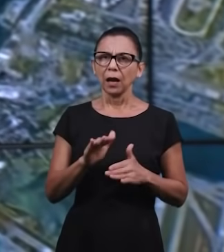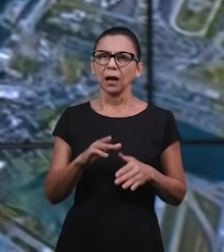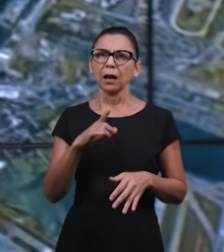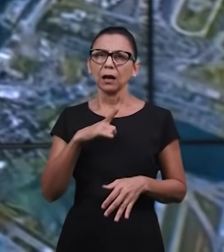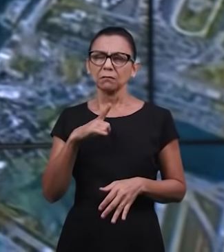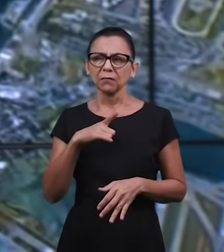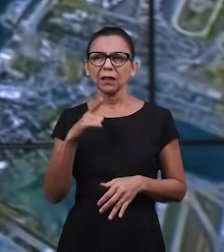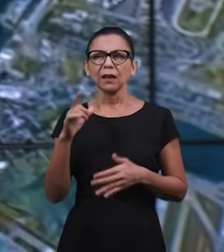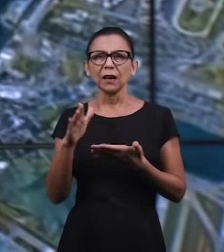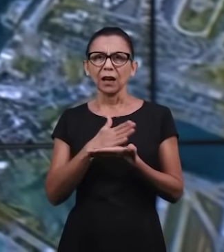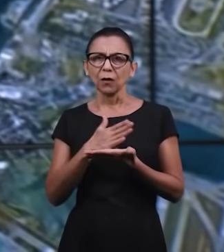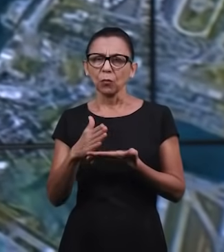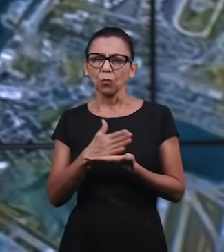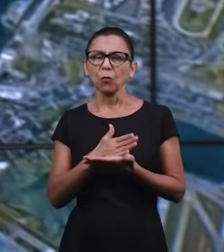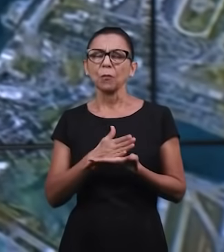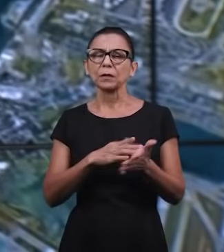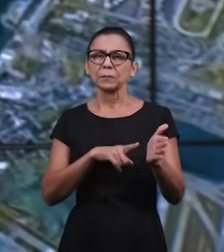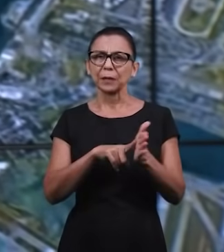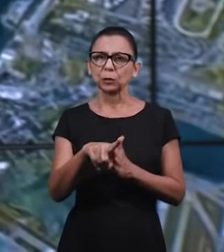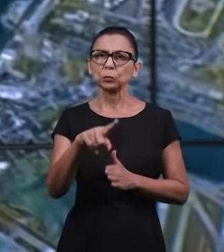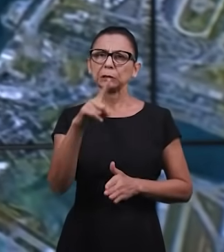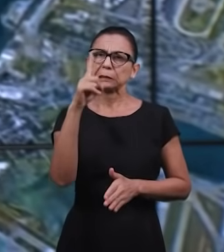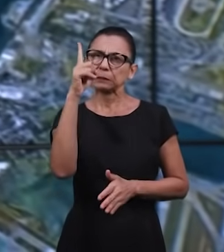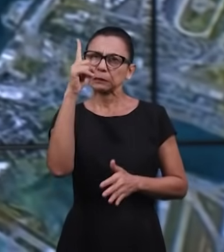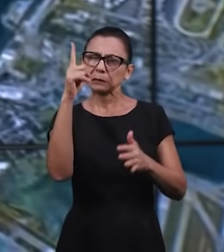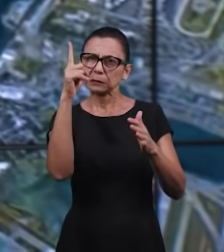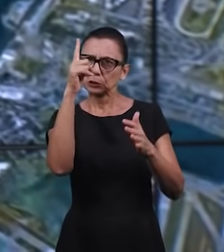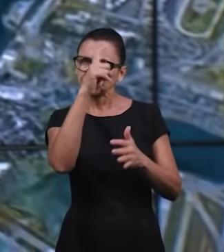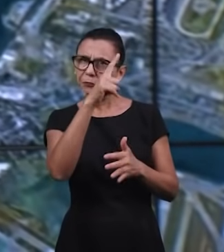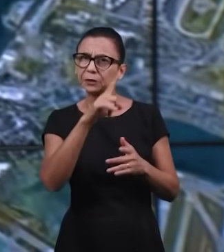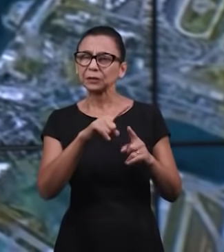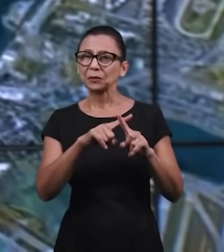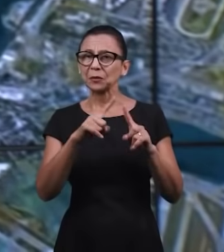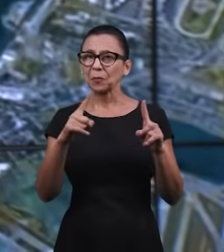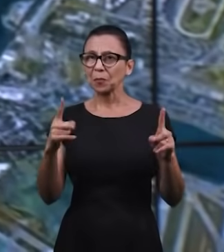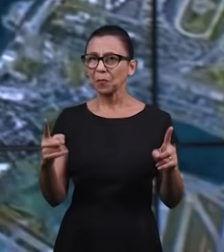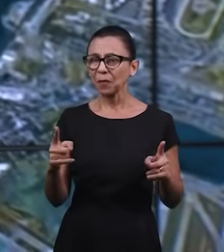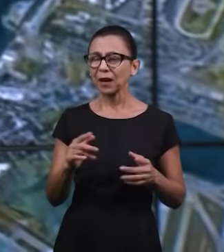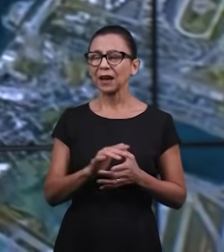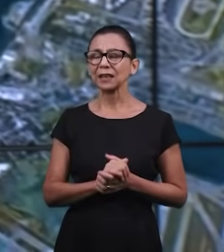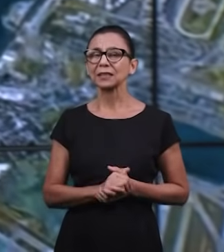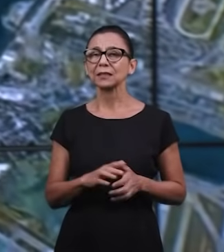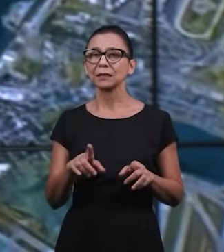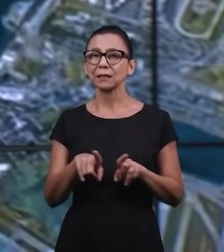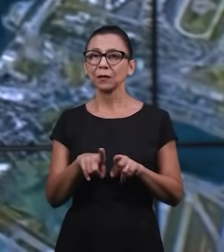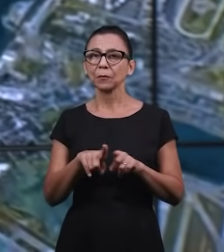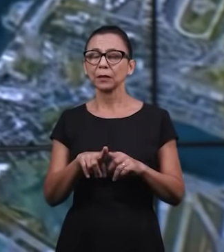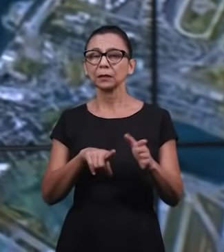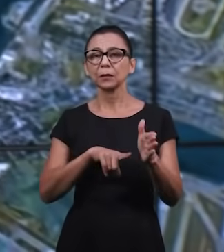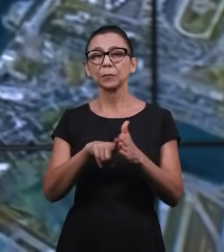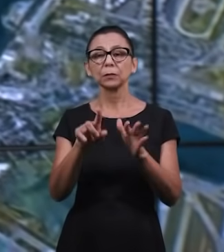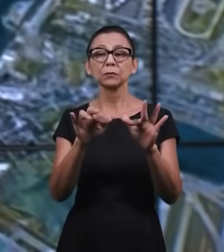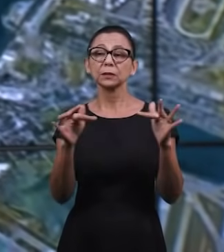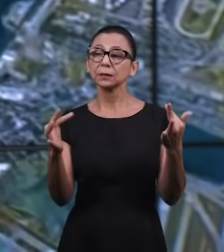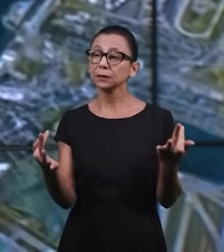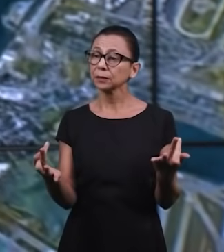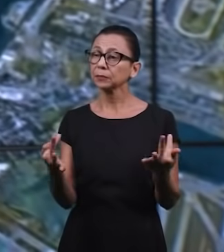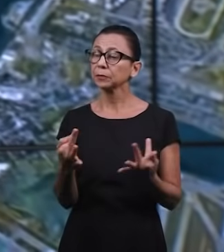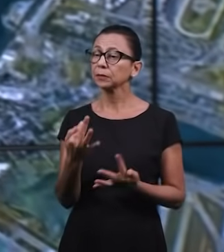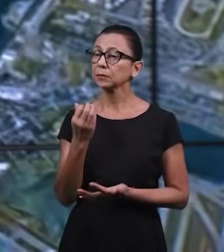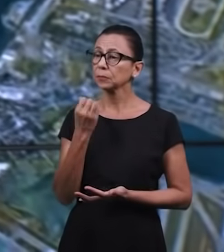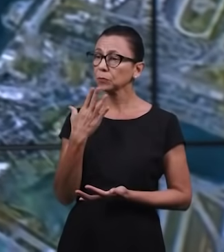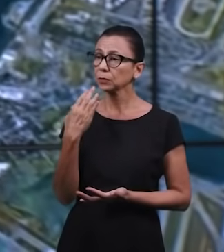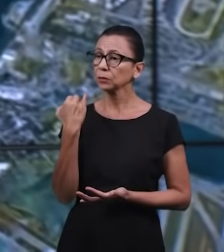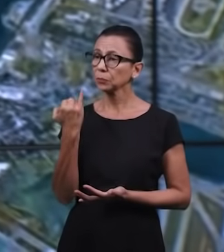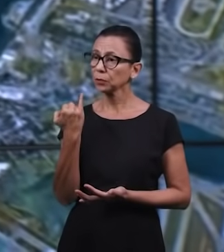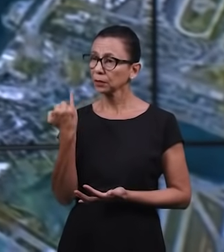mais complexa, mas a maioria das perguntas realmente tem essa simplicidade. Eu agradeço muito esta sua observação